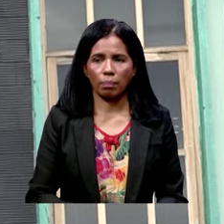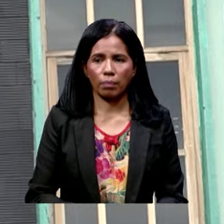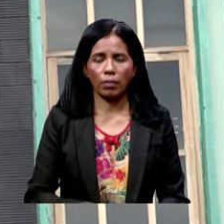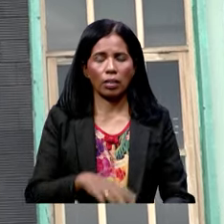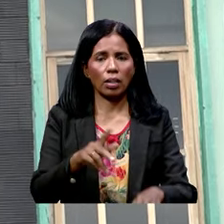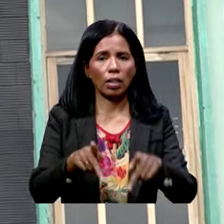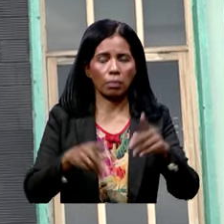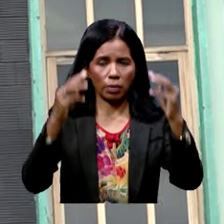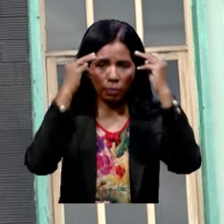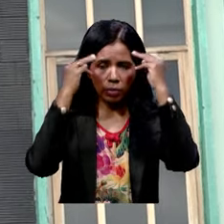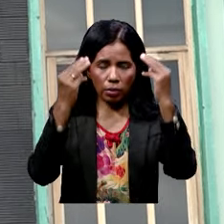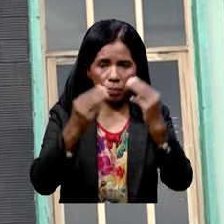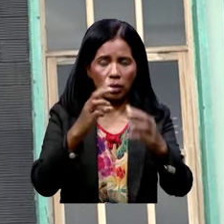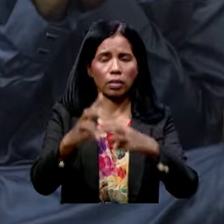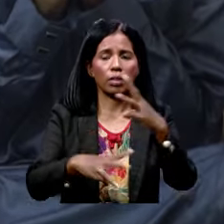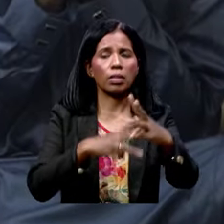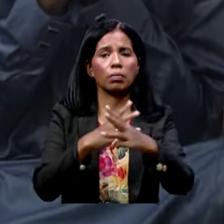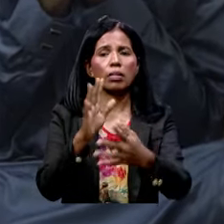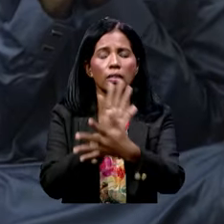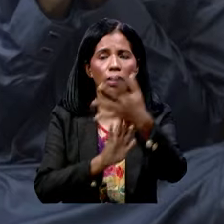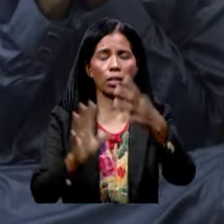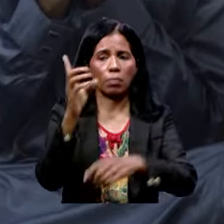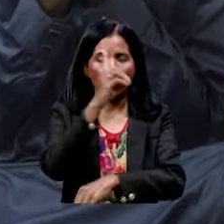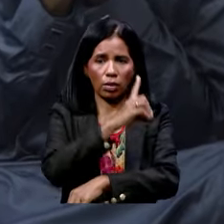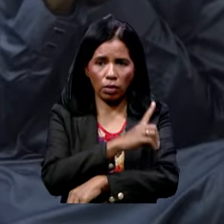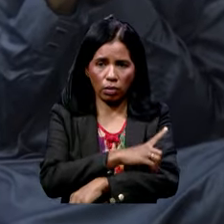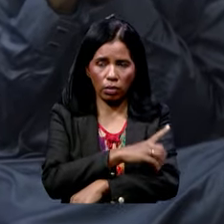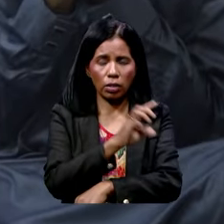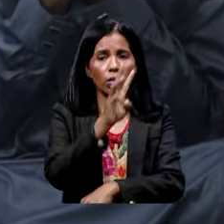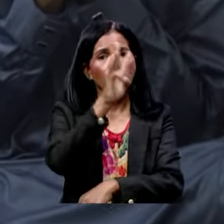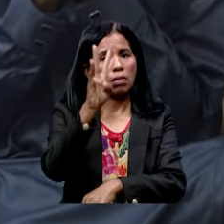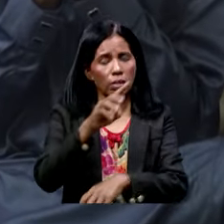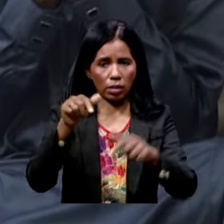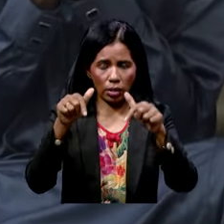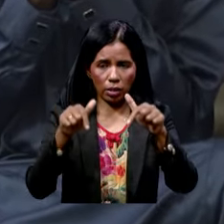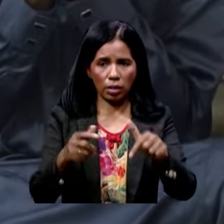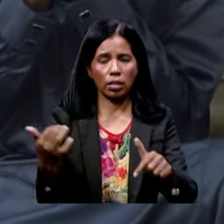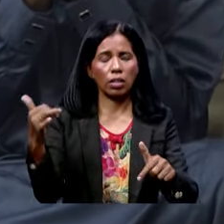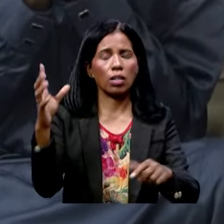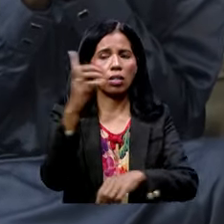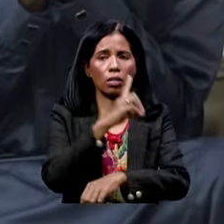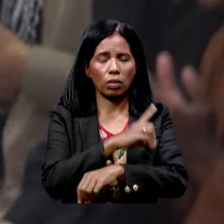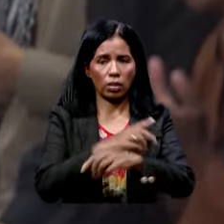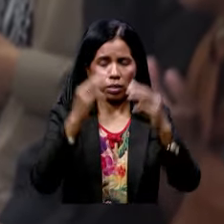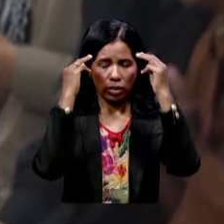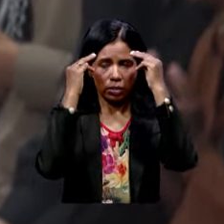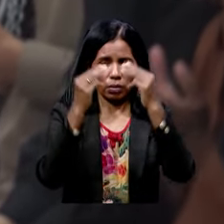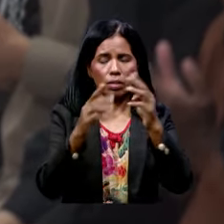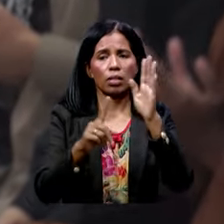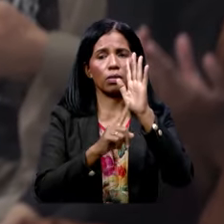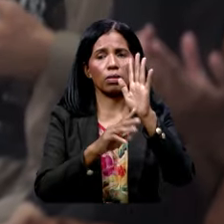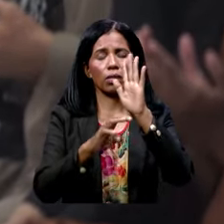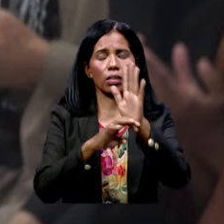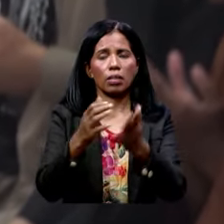Comunidade muçulmana e o mundo tomak celebra loron Idul Fitri e a quarta nei e nebe loron refere sai no dar símbolo